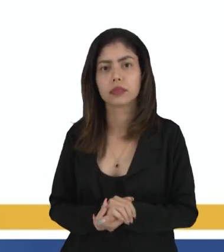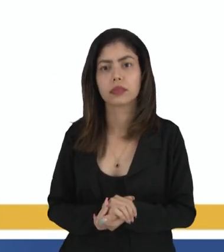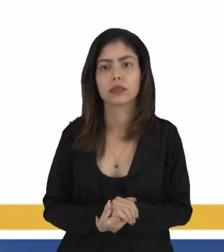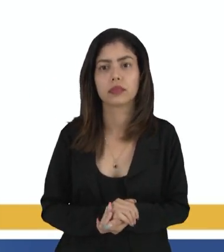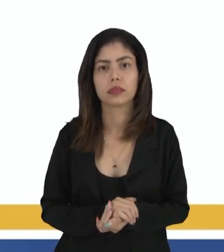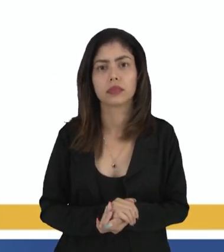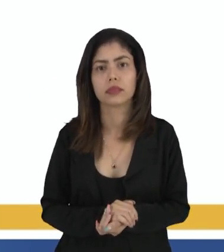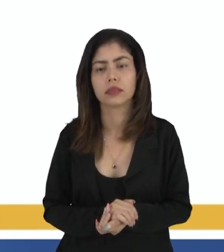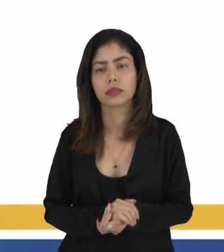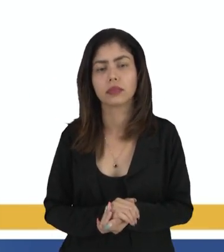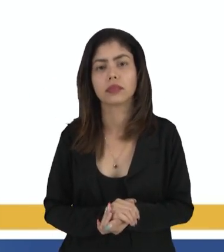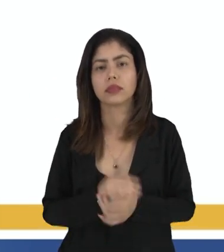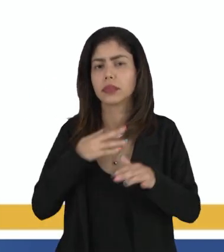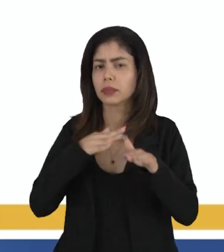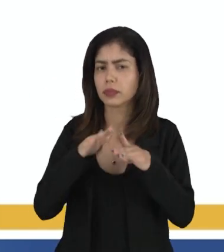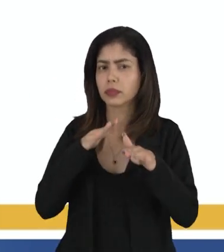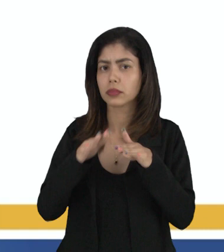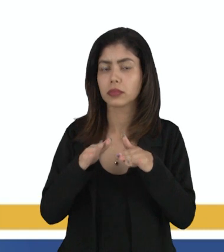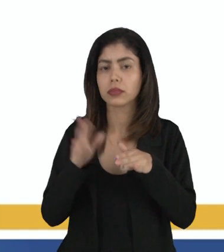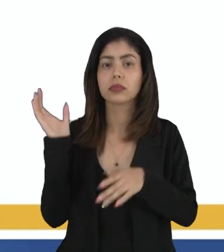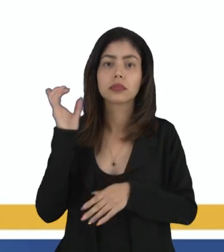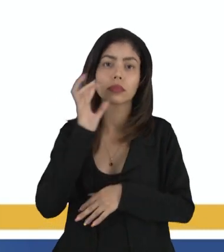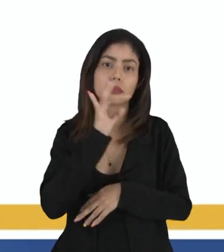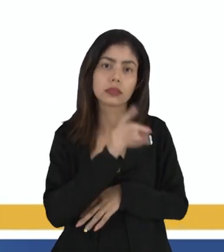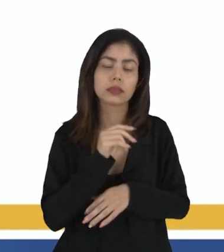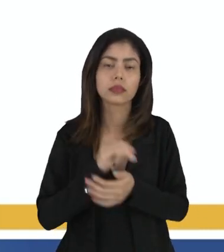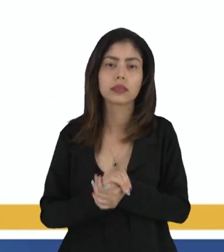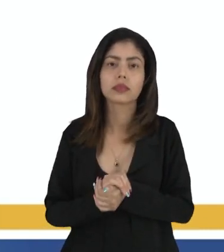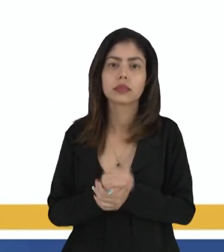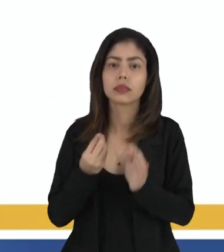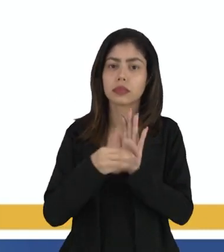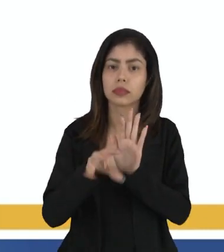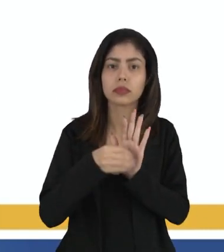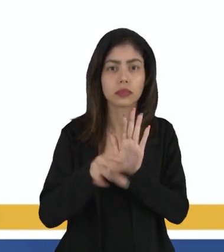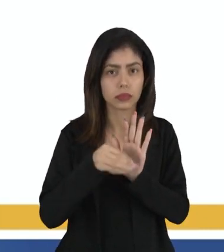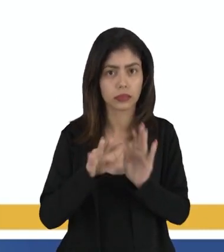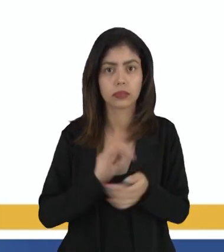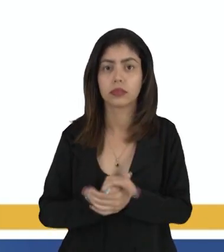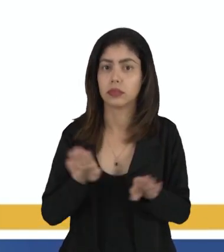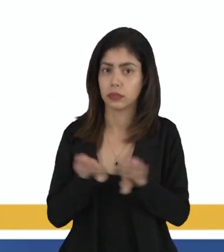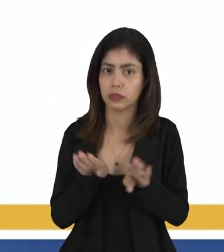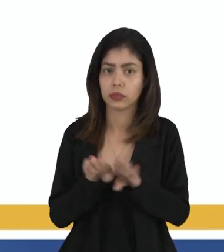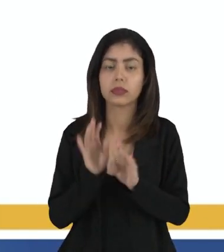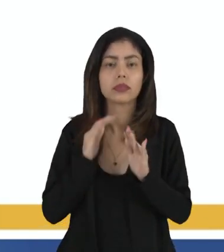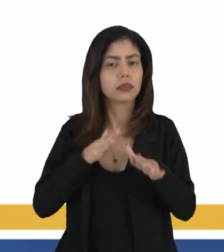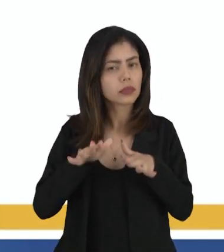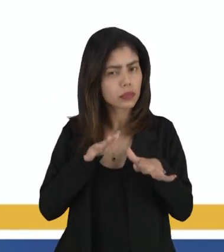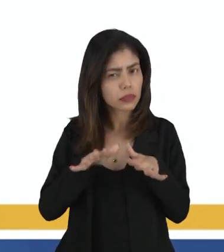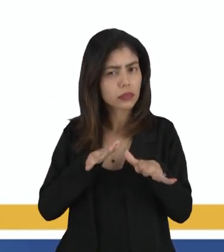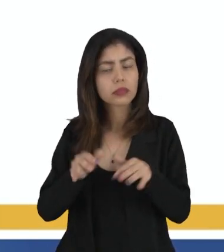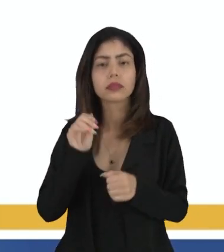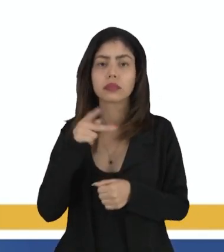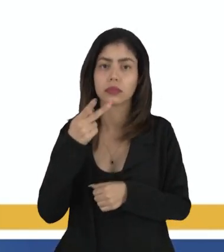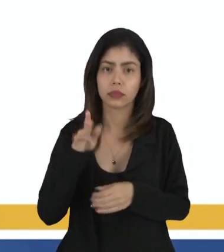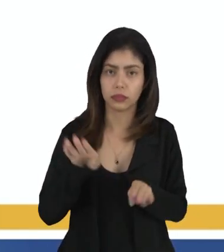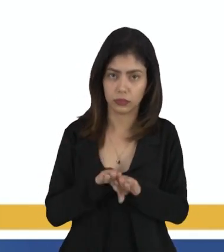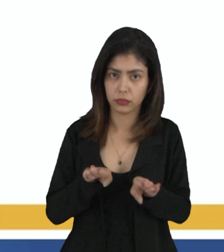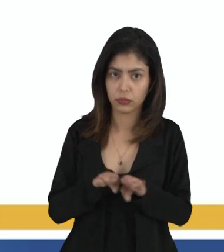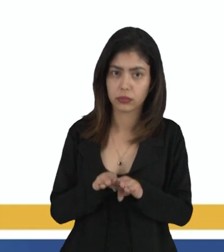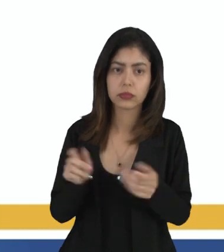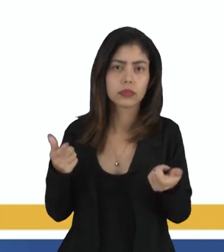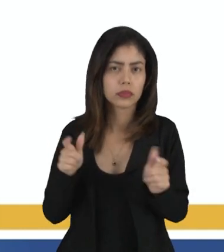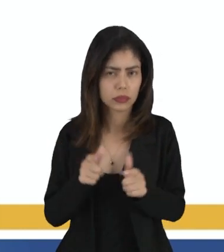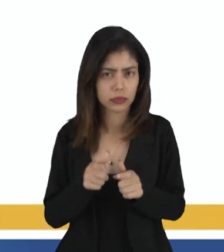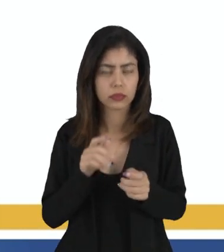partículas estão vibrando. O conceito de calor é a transferência de energia de um corpo que vibra mais, digamos assim, para um corpo que